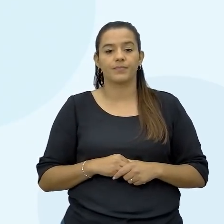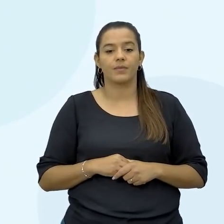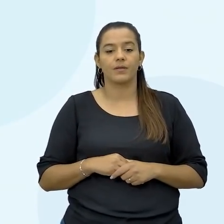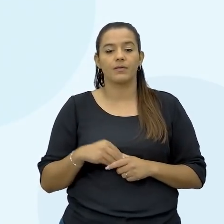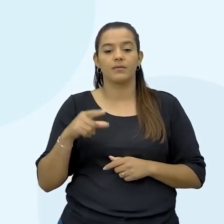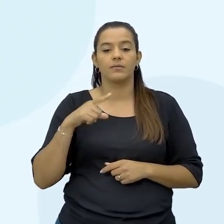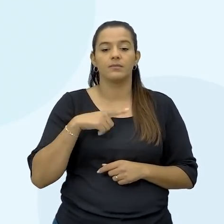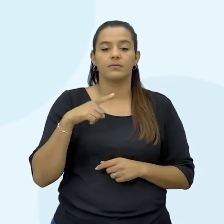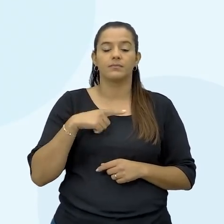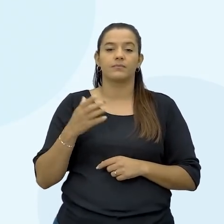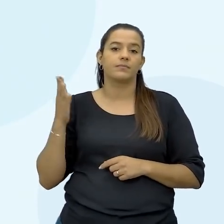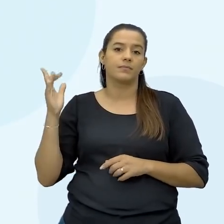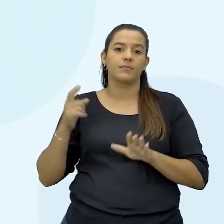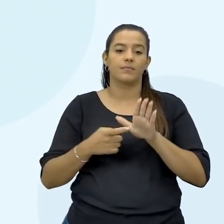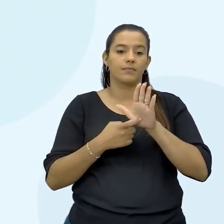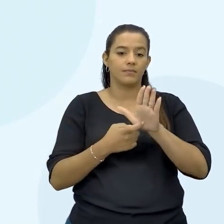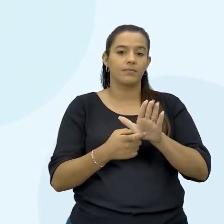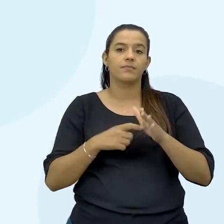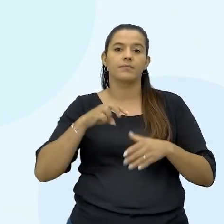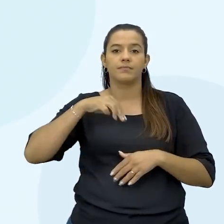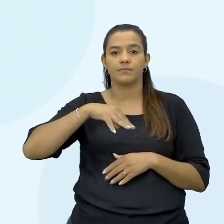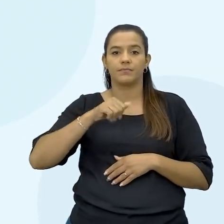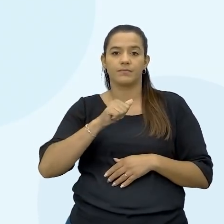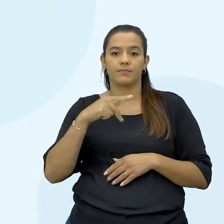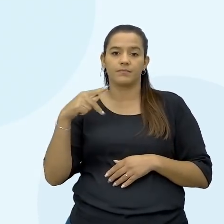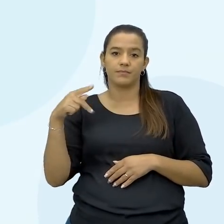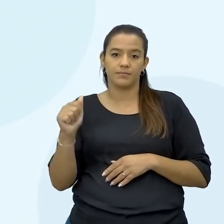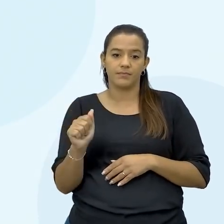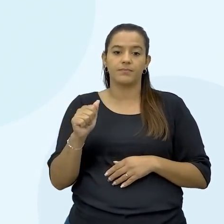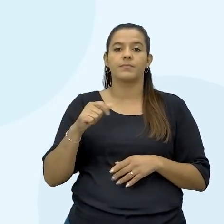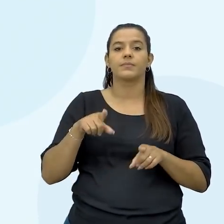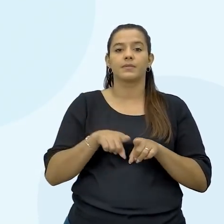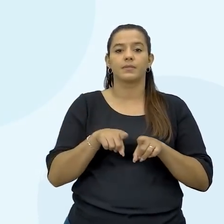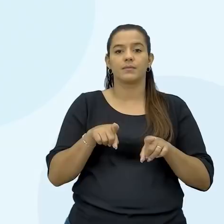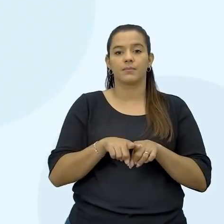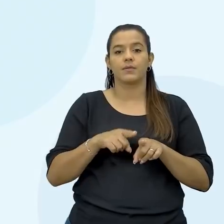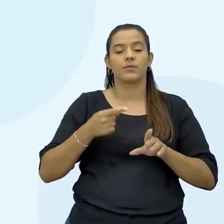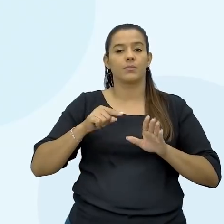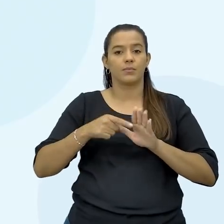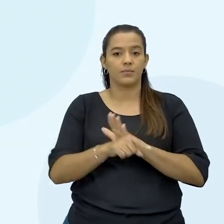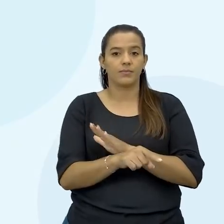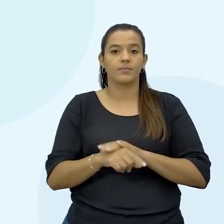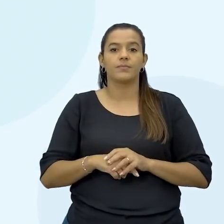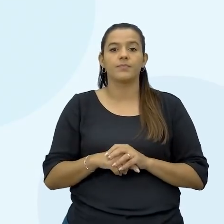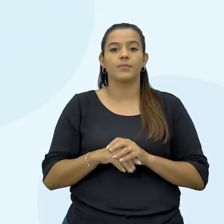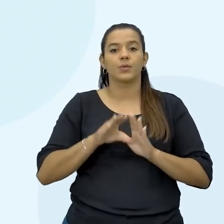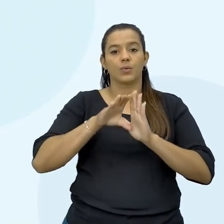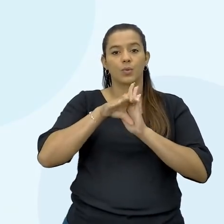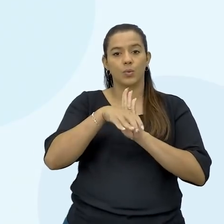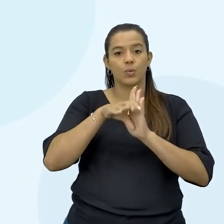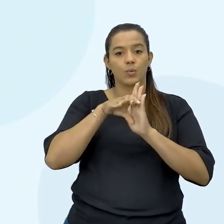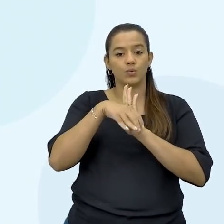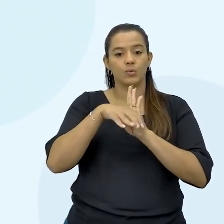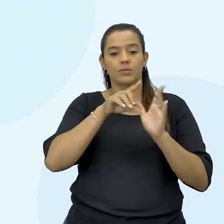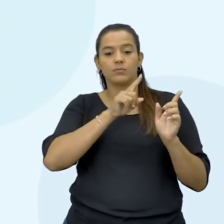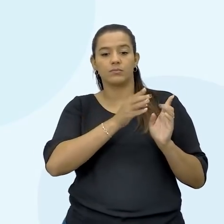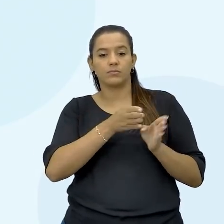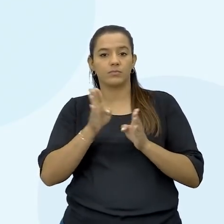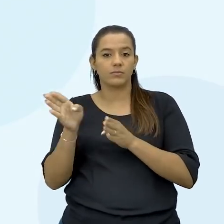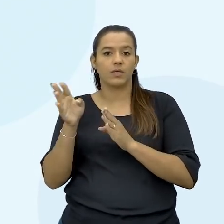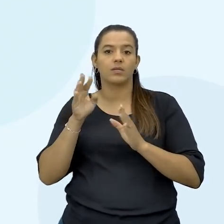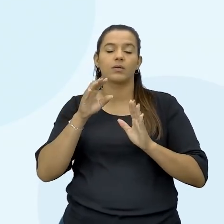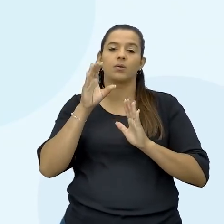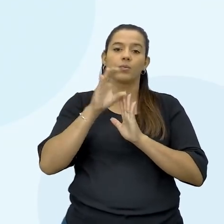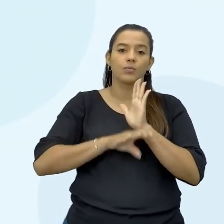temos aqui a apresentação do mapa, a apresentação do aprofundamento, um pouco da conceitualização de unidade